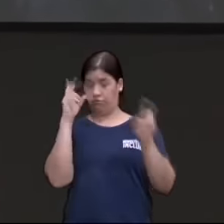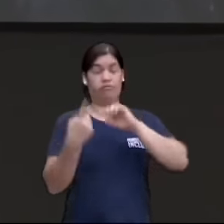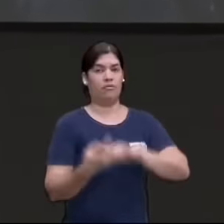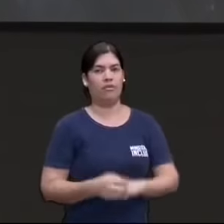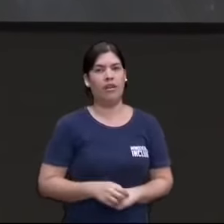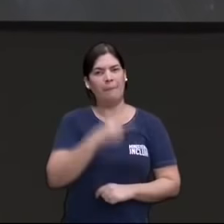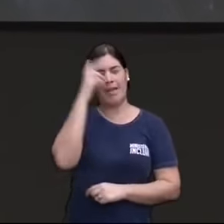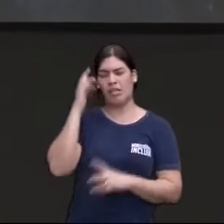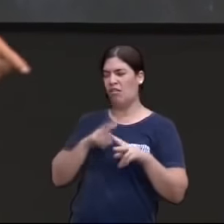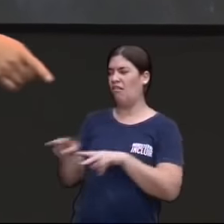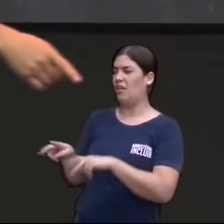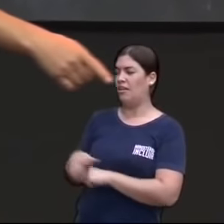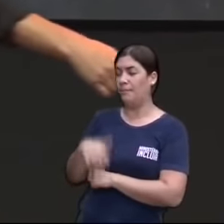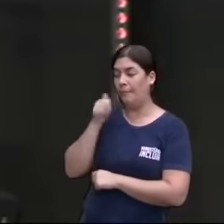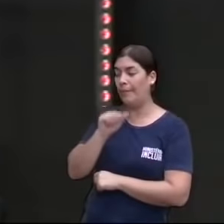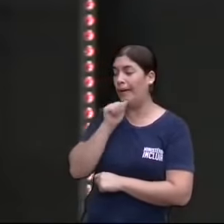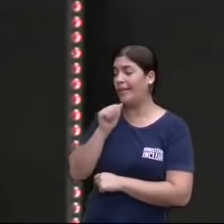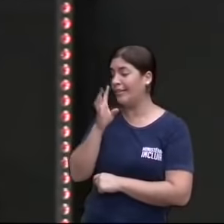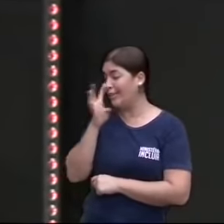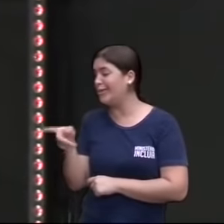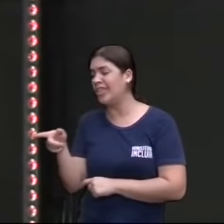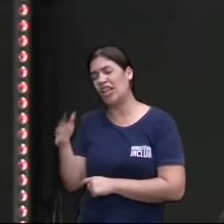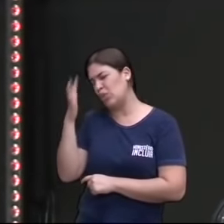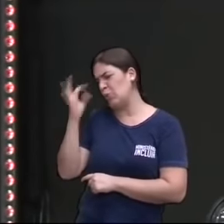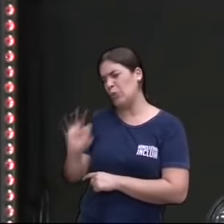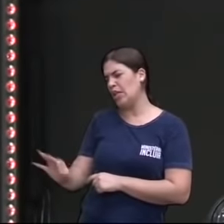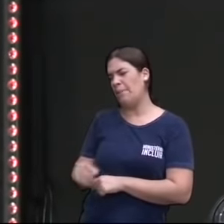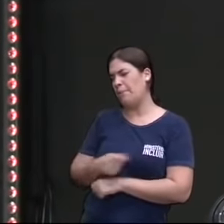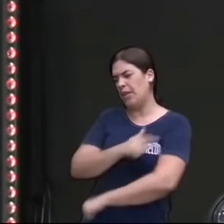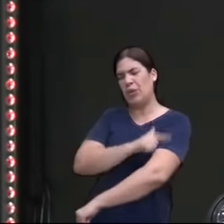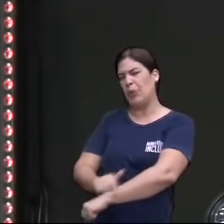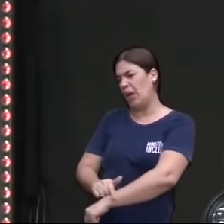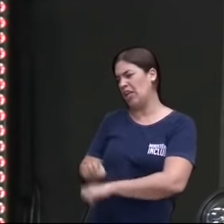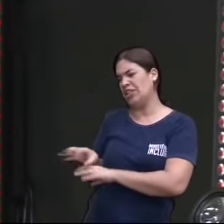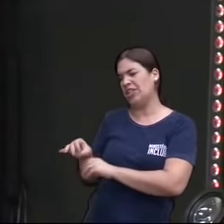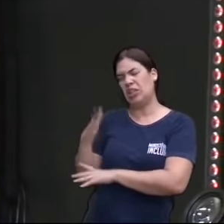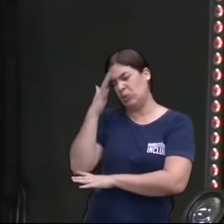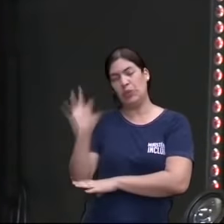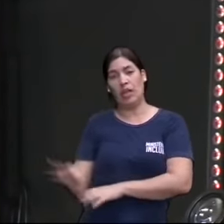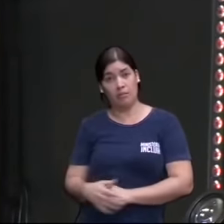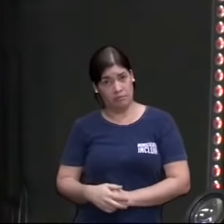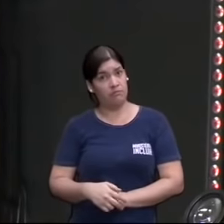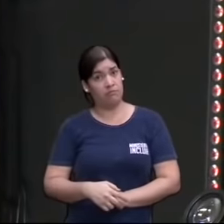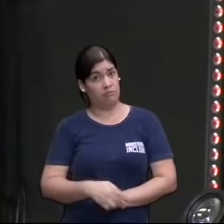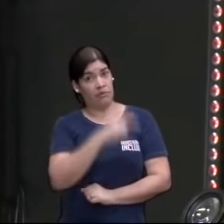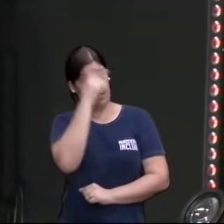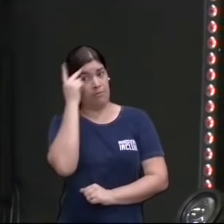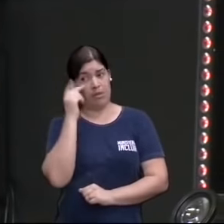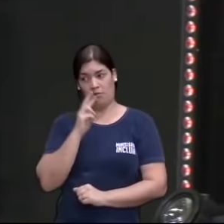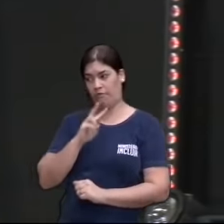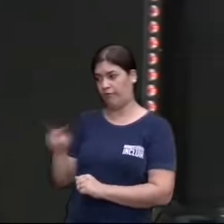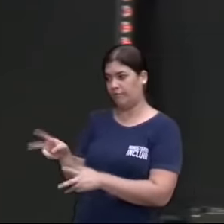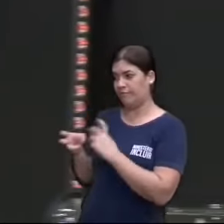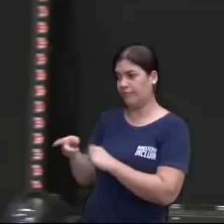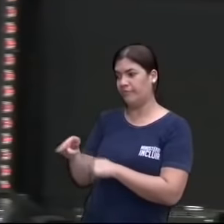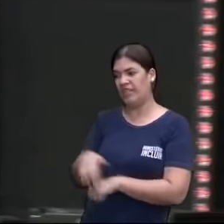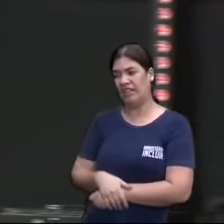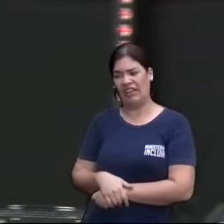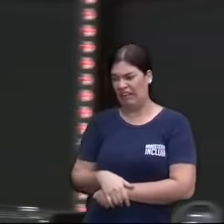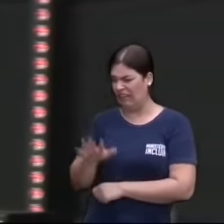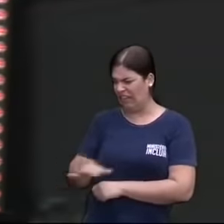mãe? Aí, ó, não sabe educar. Não é isso que falam? Quando você passa, você não tem filho, você passa, aí,